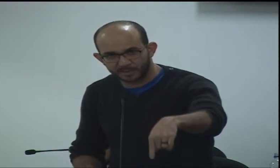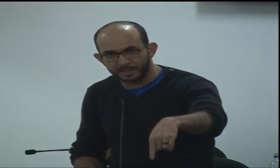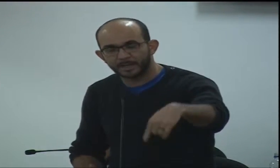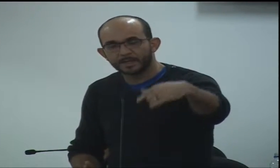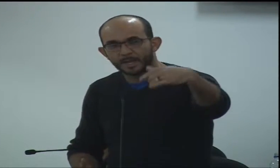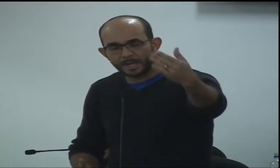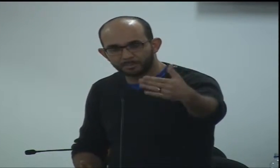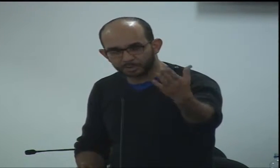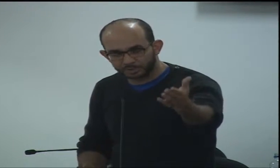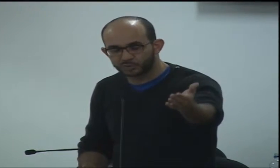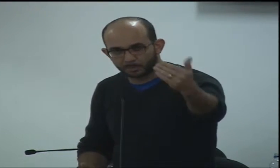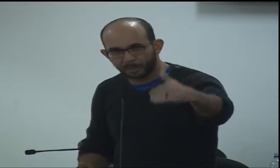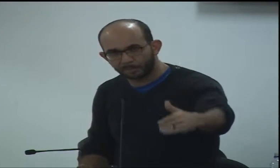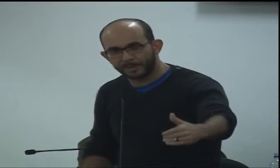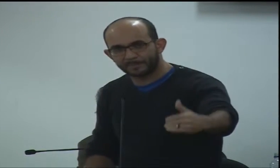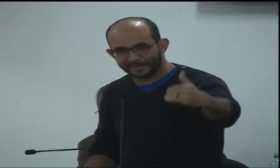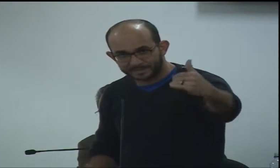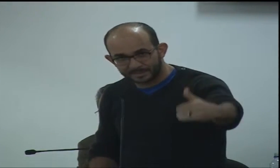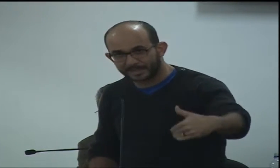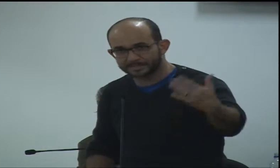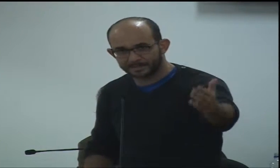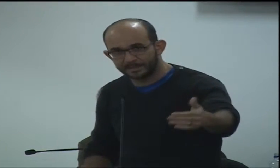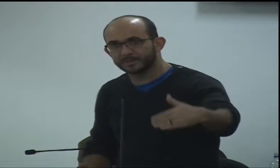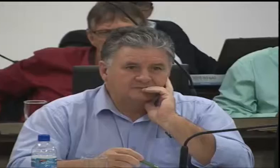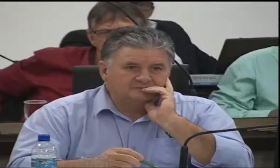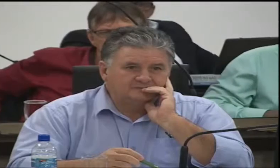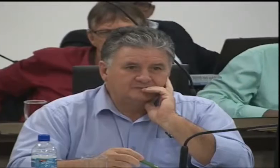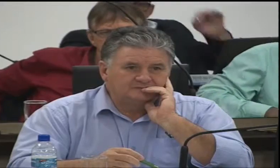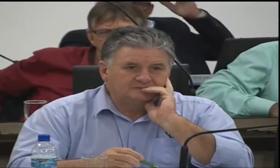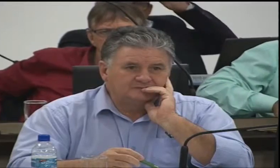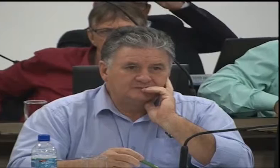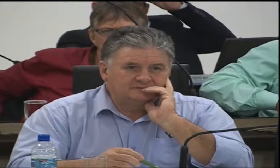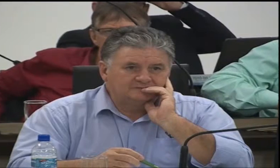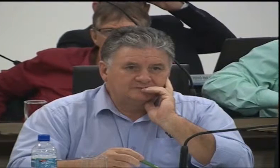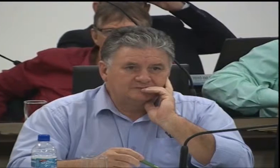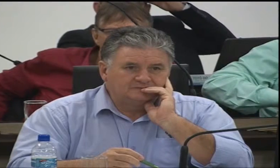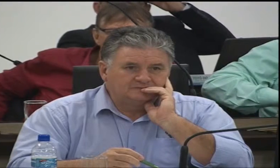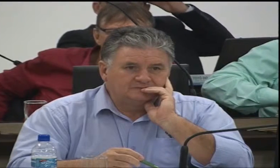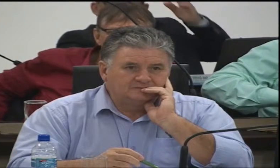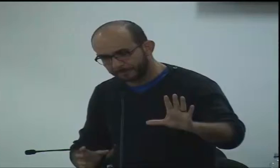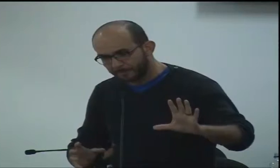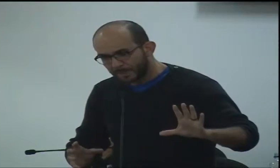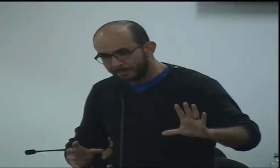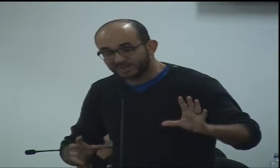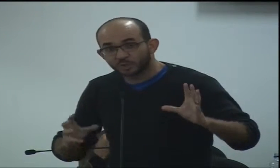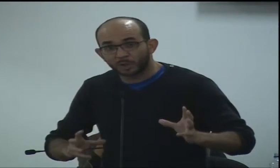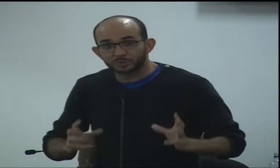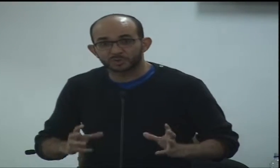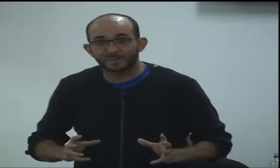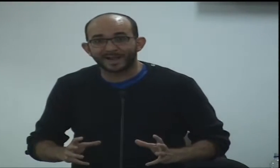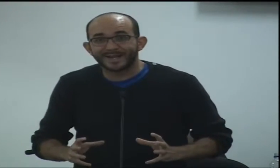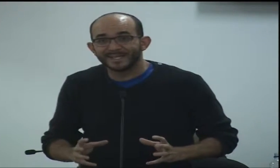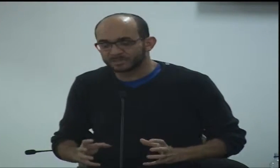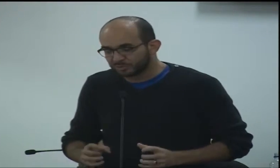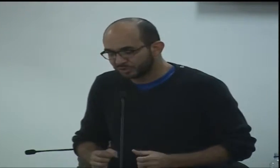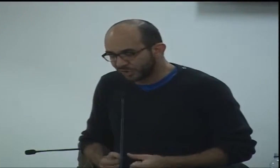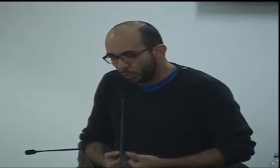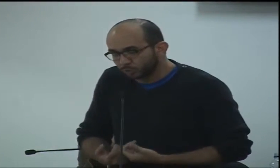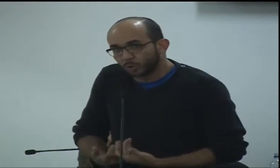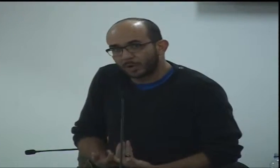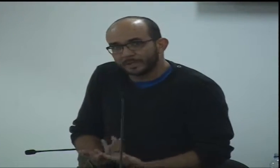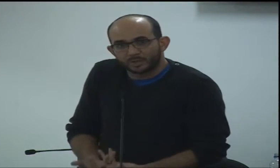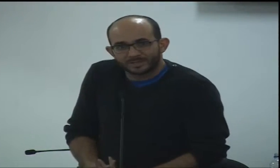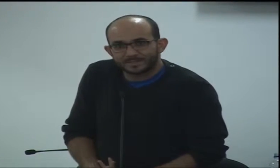senhor cria, que o senhor propõe para que esta casa crie, sob sua autoria, é importante, mas todos os mecanismos